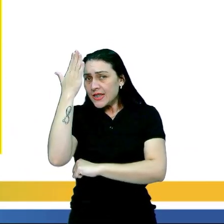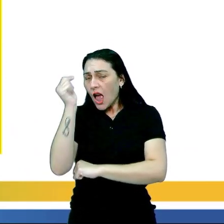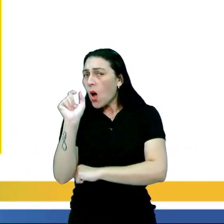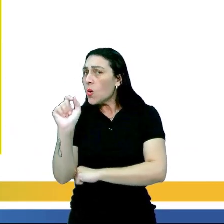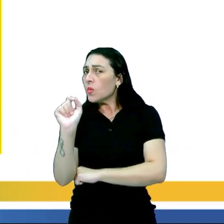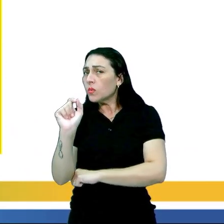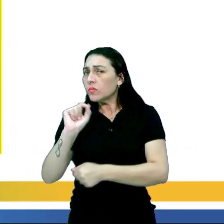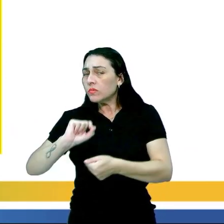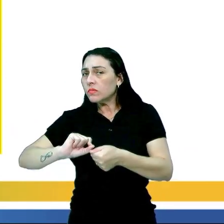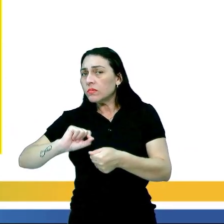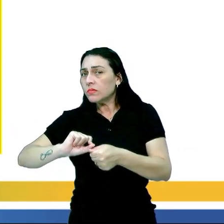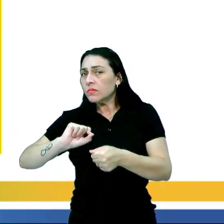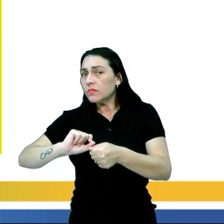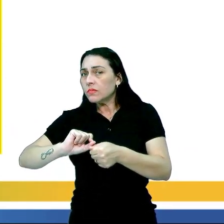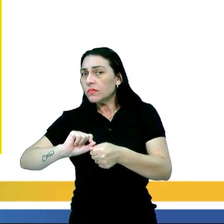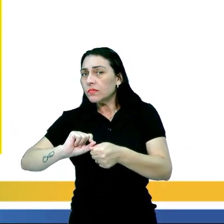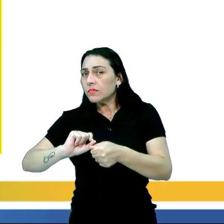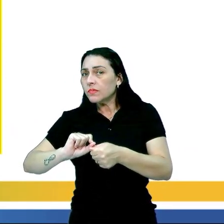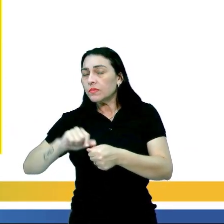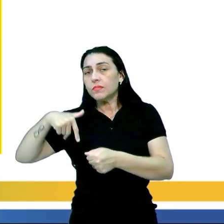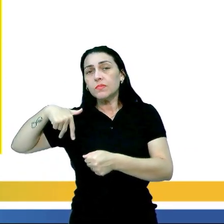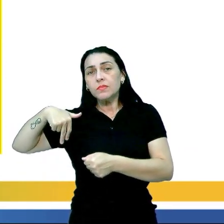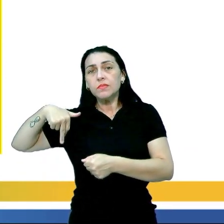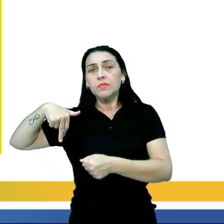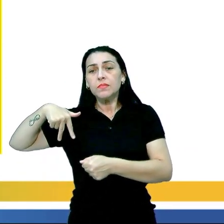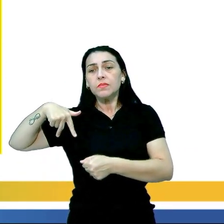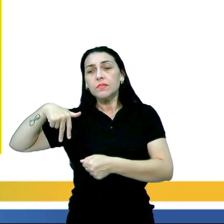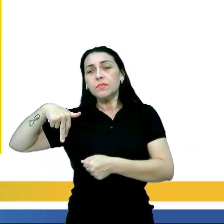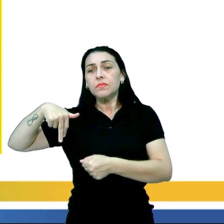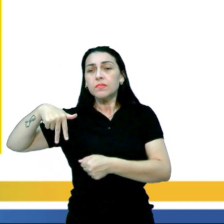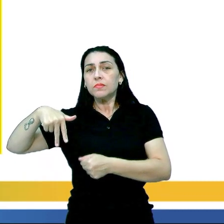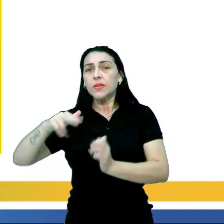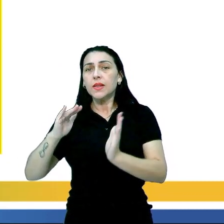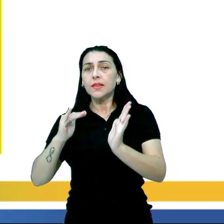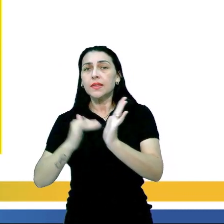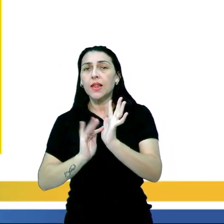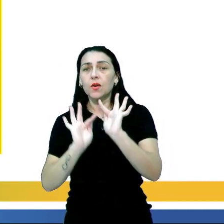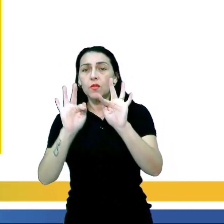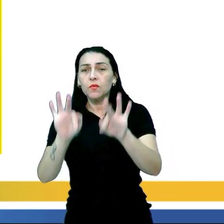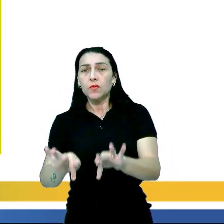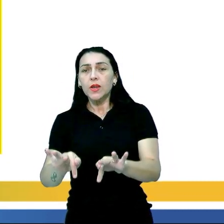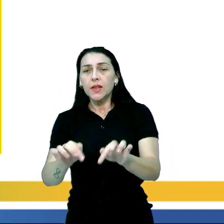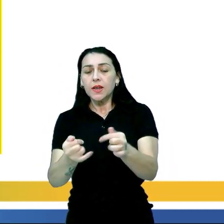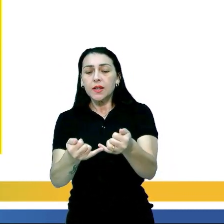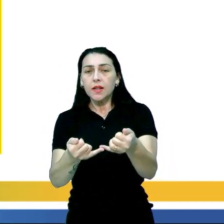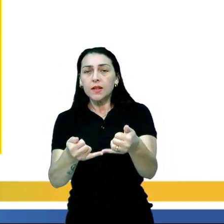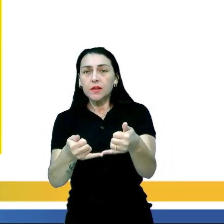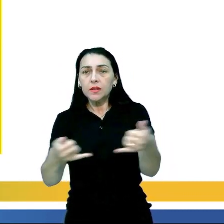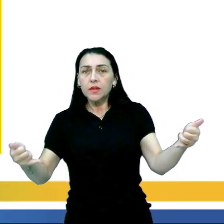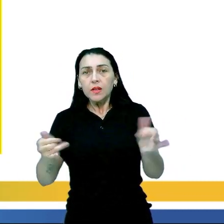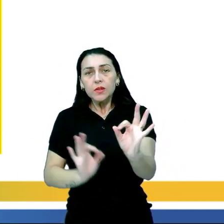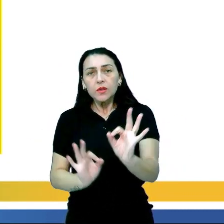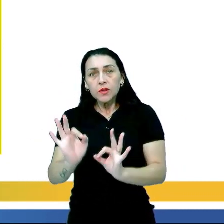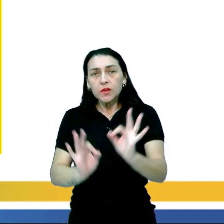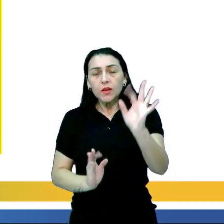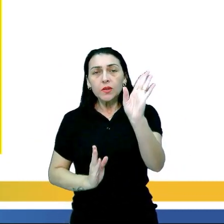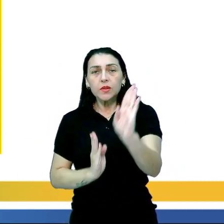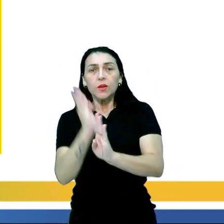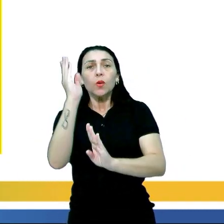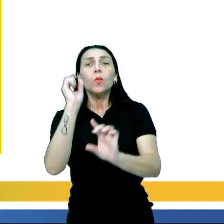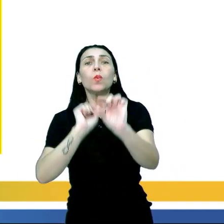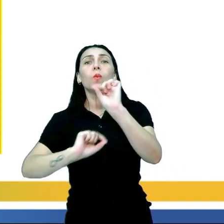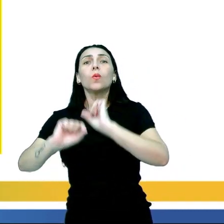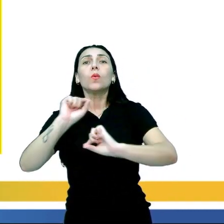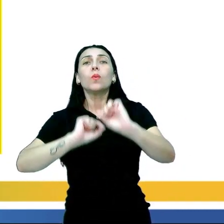vou fazer? Andar até o fim desta linha de montagem, descobrir o